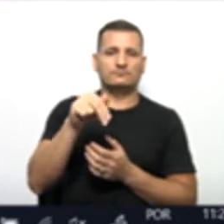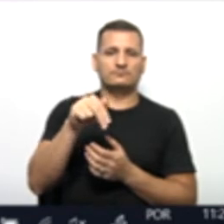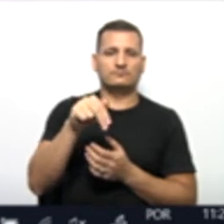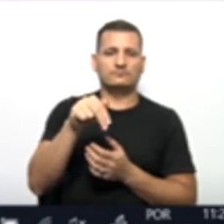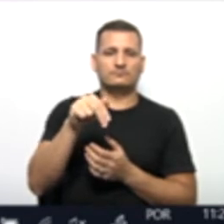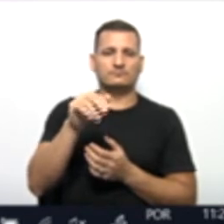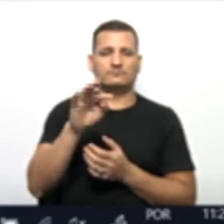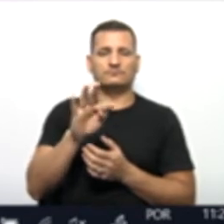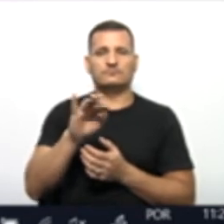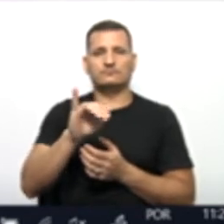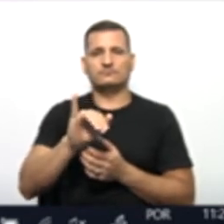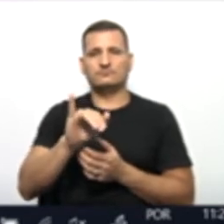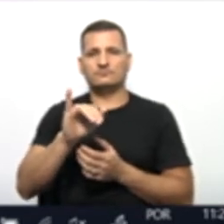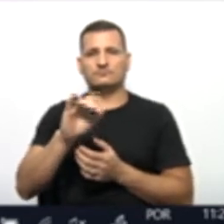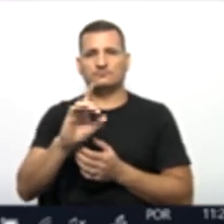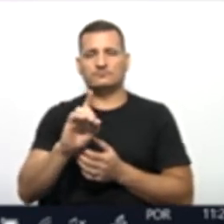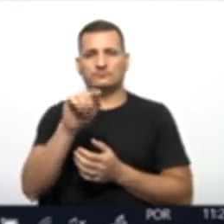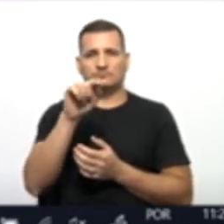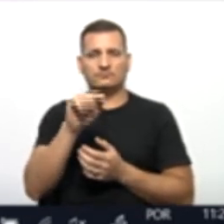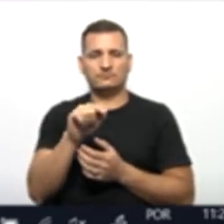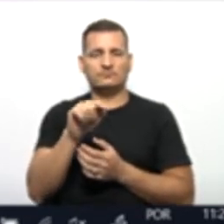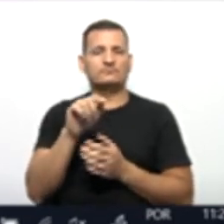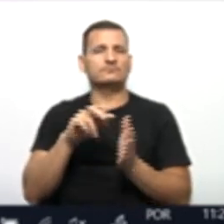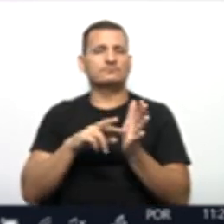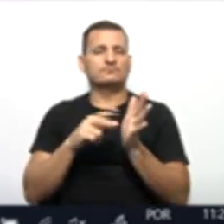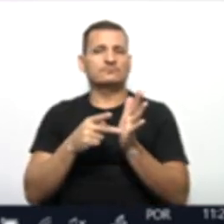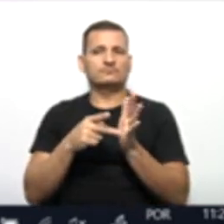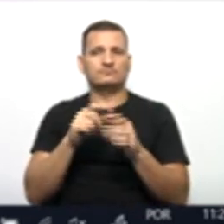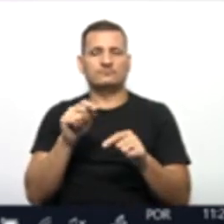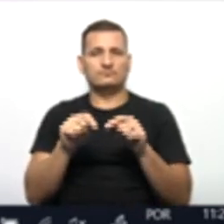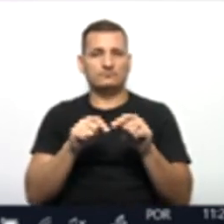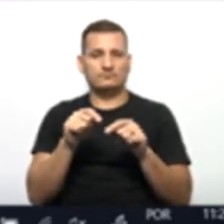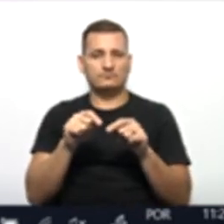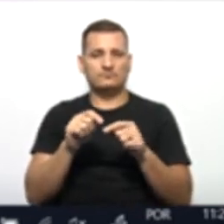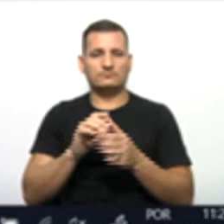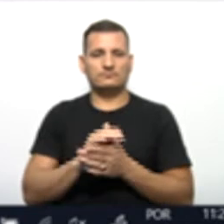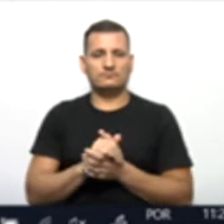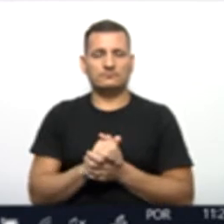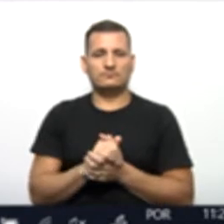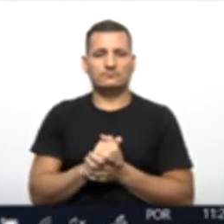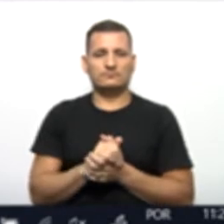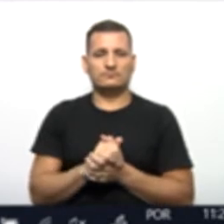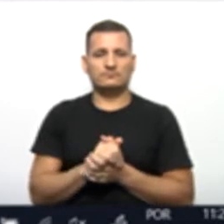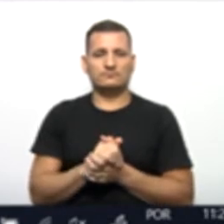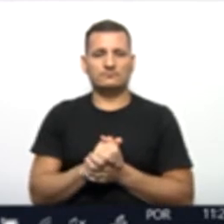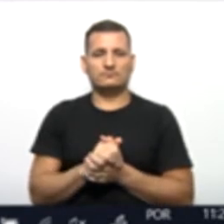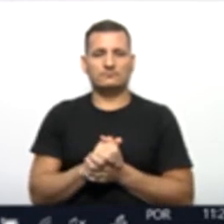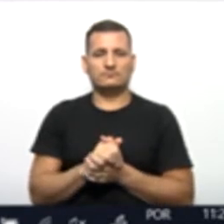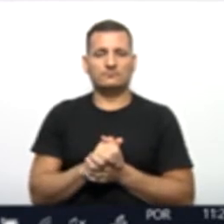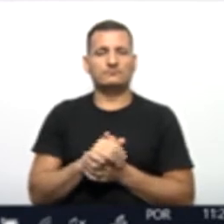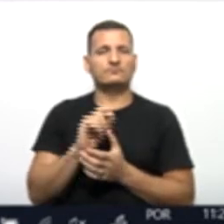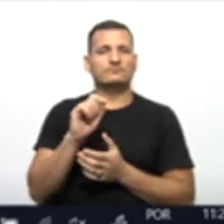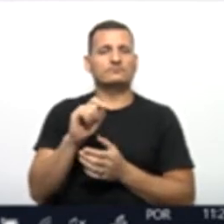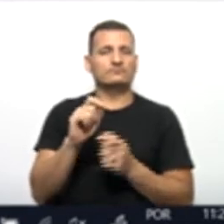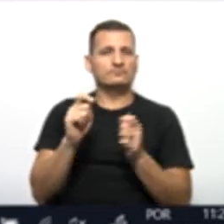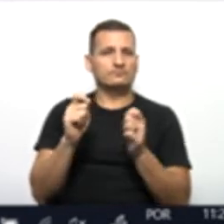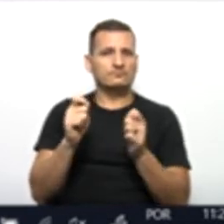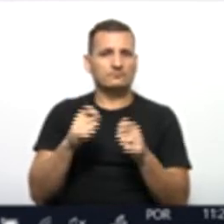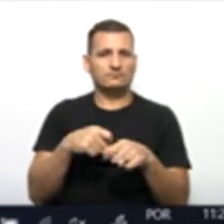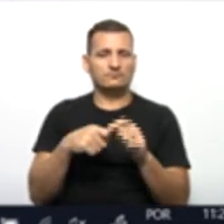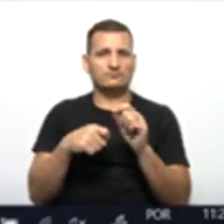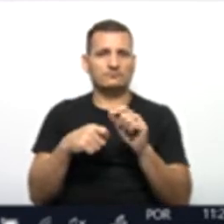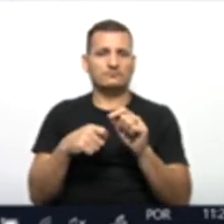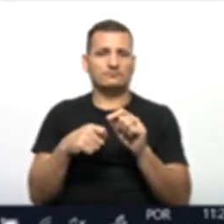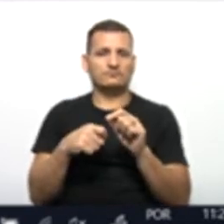aí de o que significa a gente ele está dizendo que será permitida a passagem de